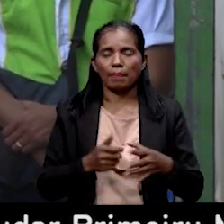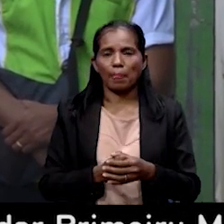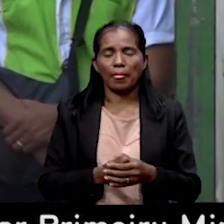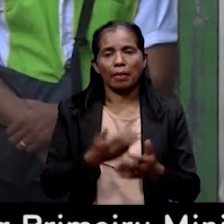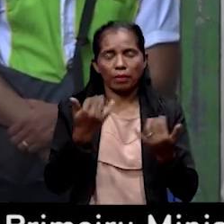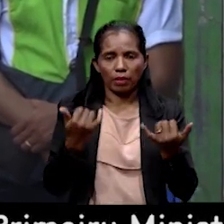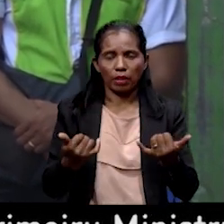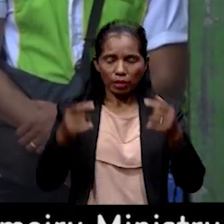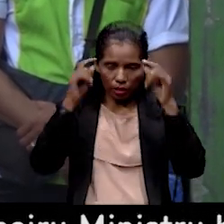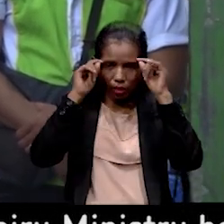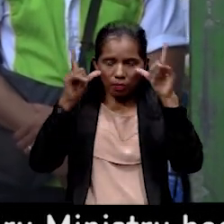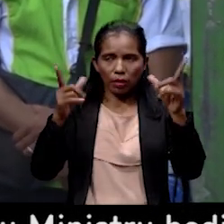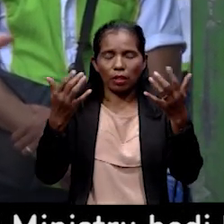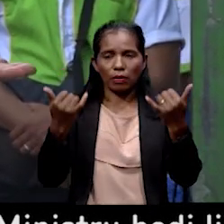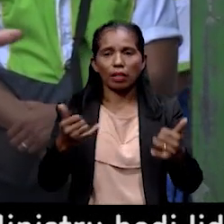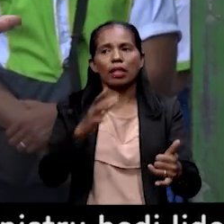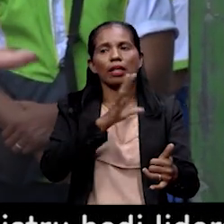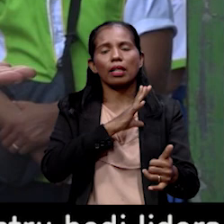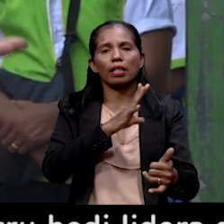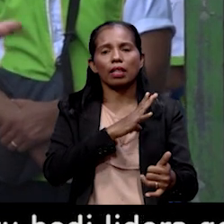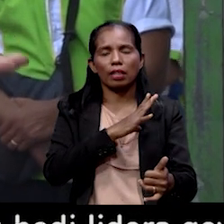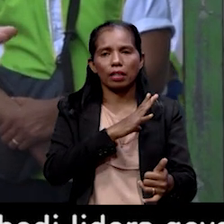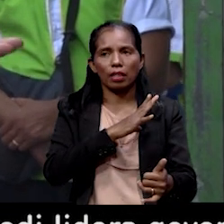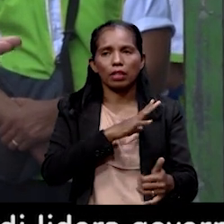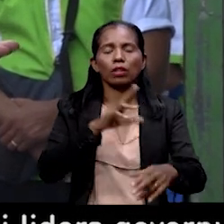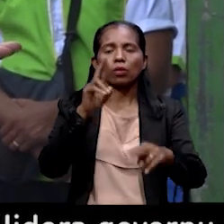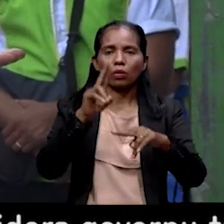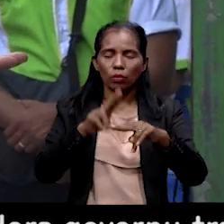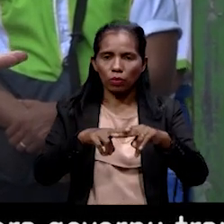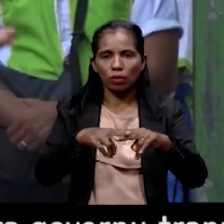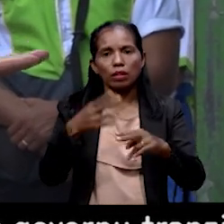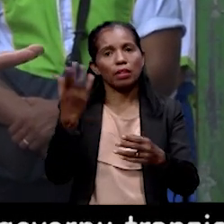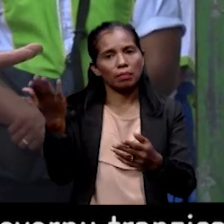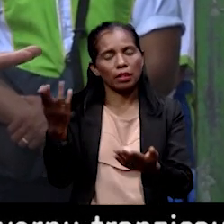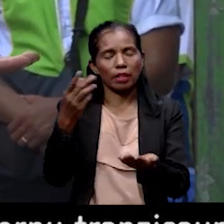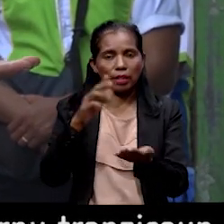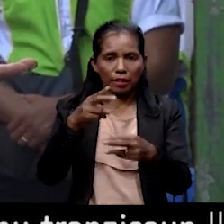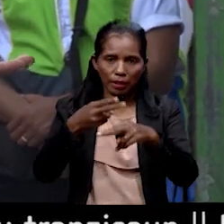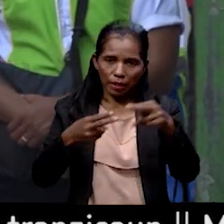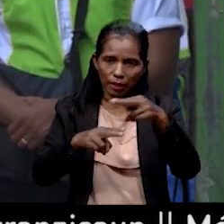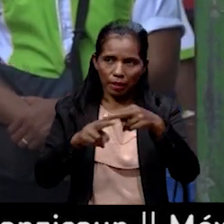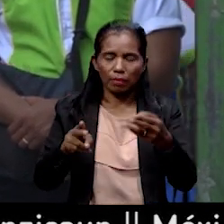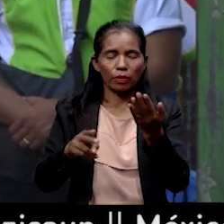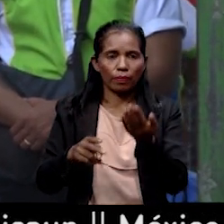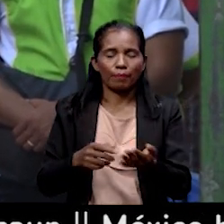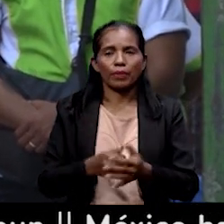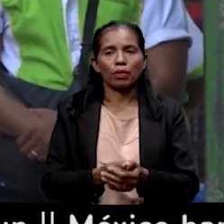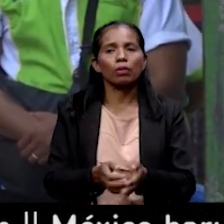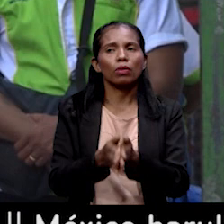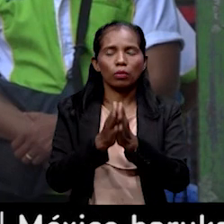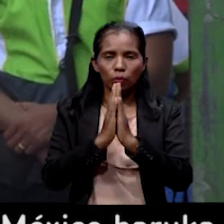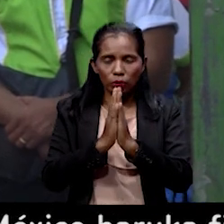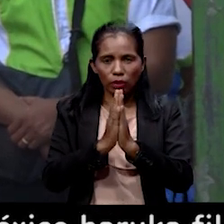Timor agora, em ela, a tua, Tur e Minha Lima. Tur e Minha Lima, onde Russo? E